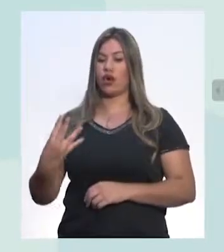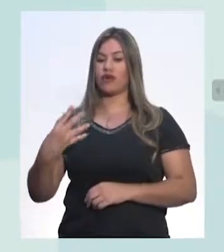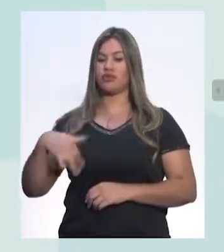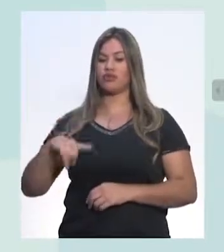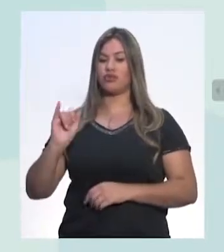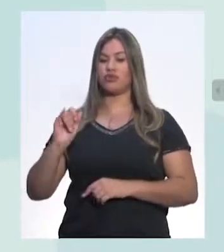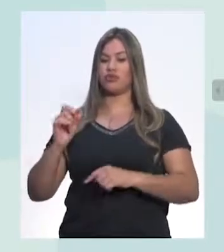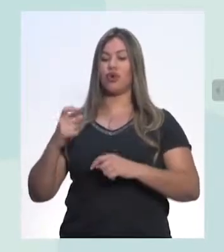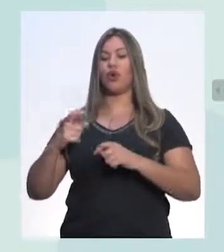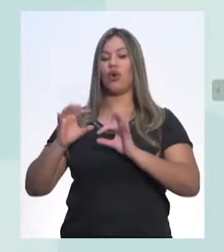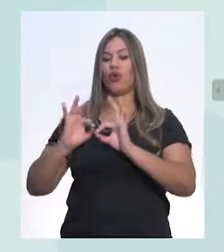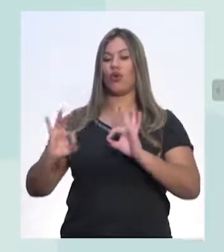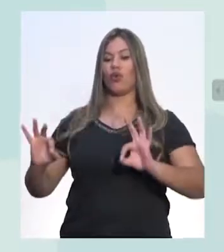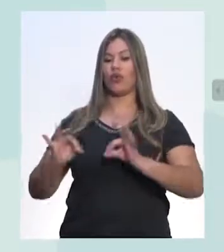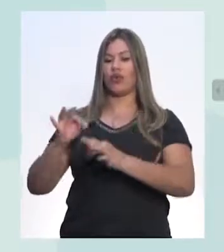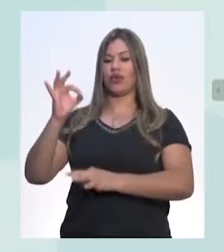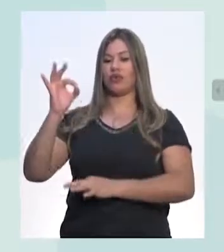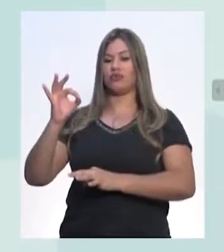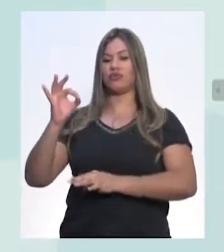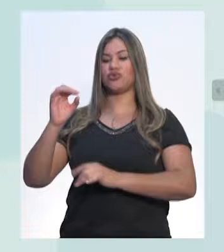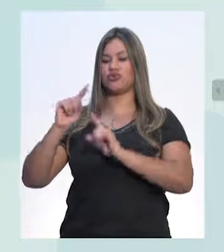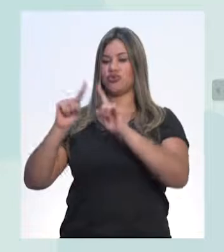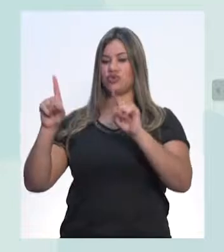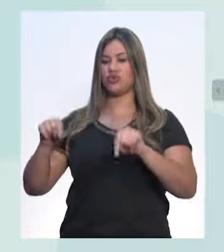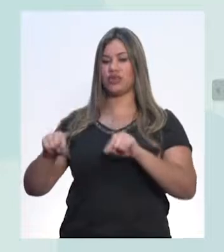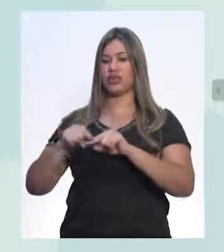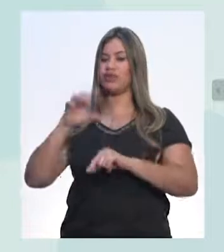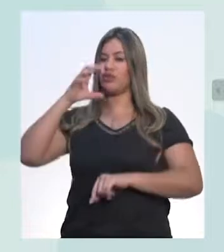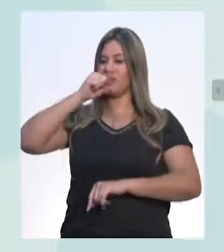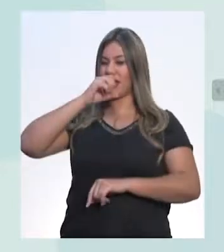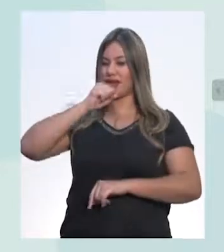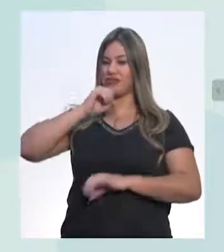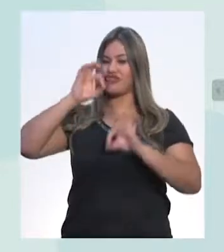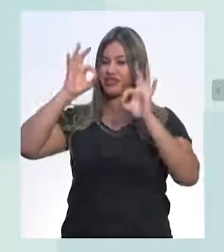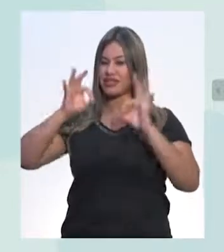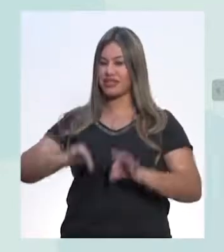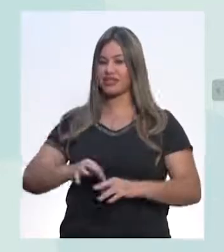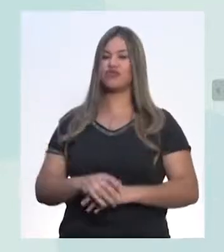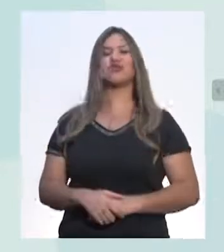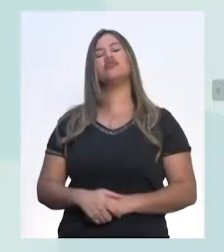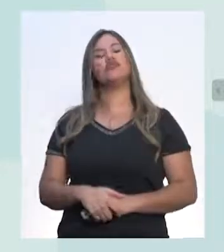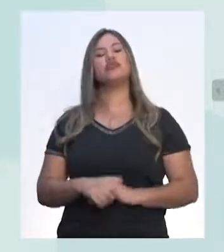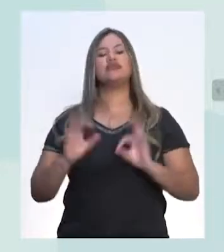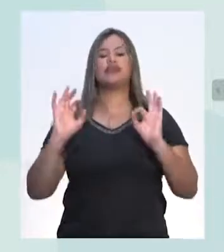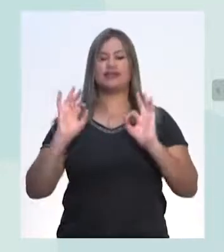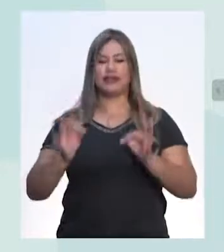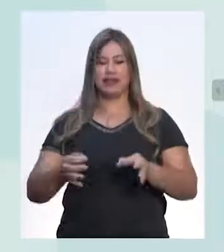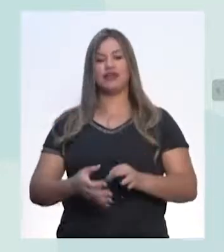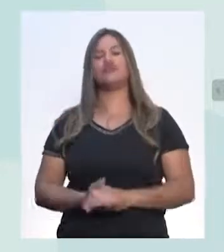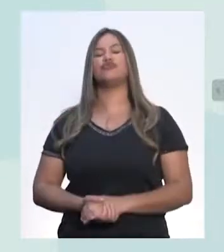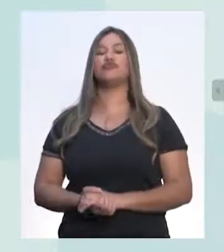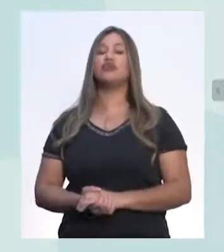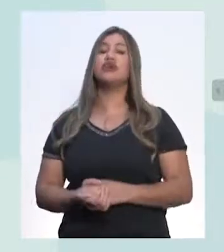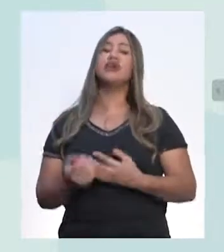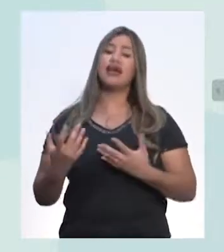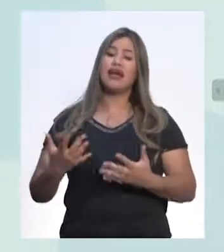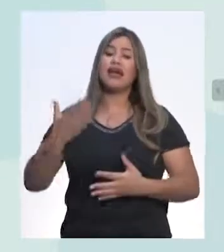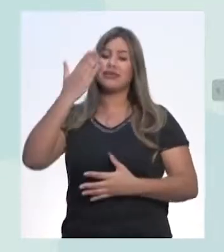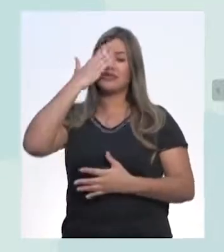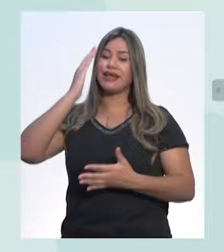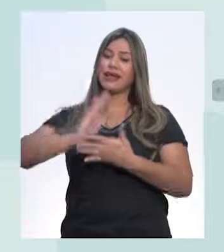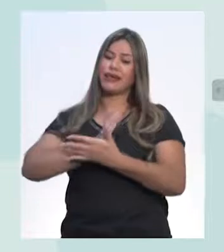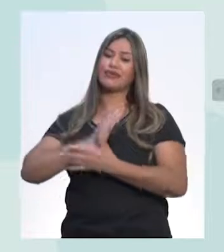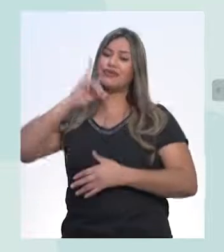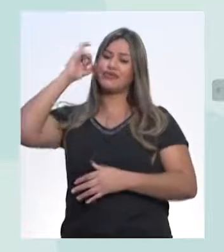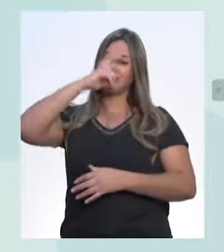é o perímetro do laranja. Certo? Certo. Para alguns, eu sei que alguns ainda tiveram um pouco de